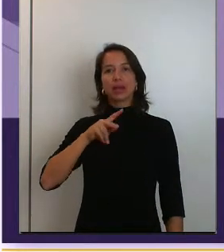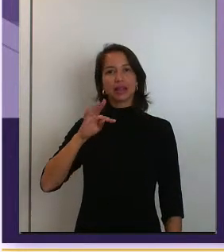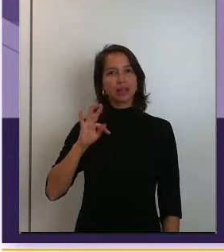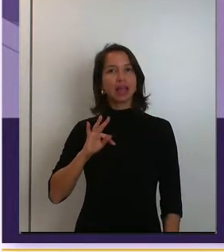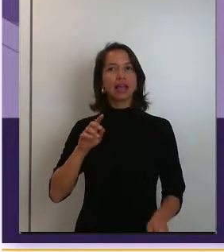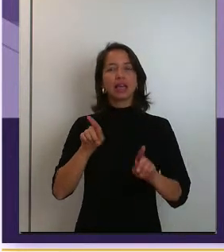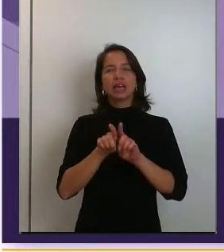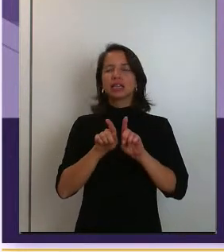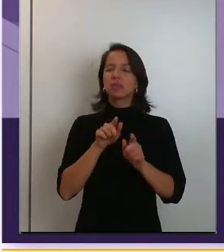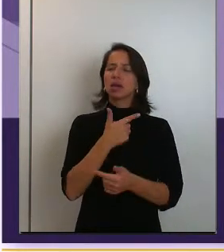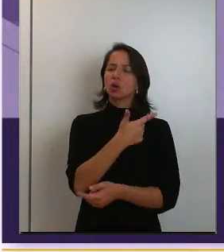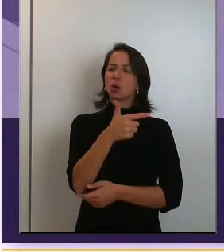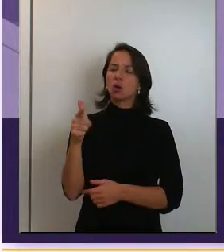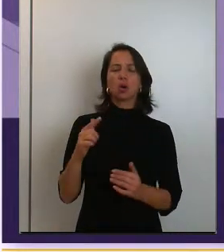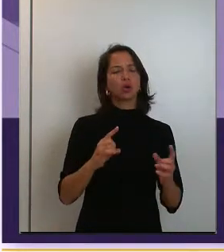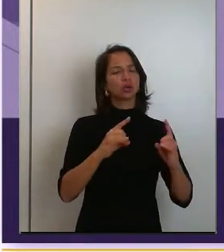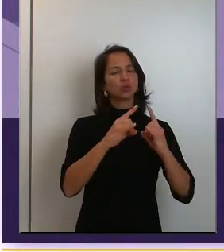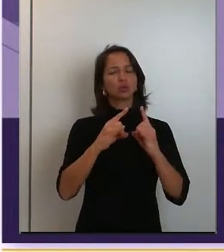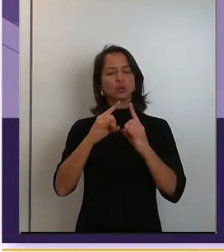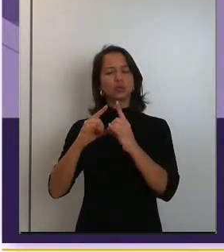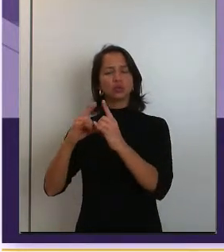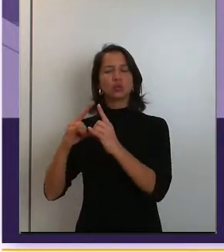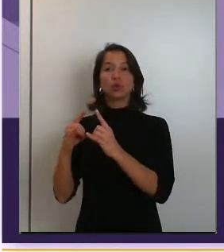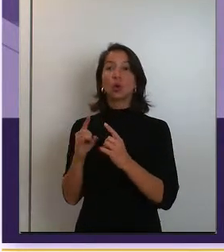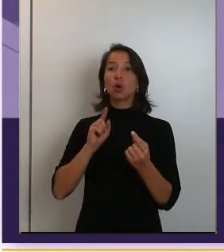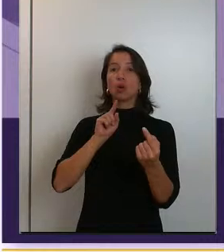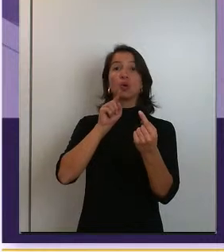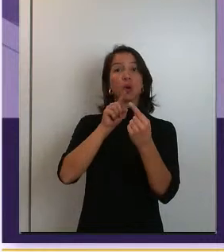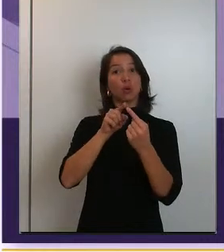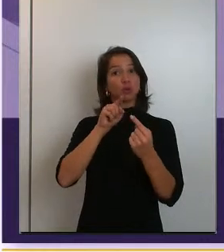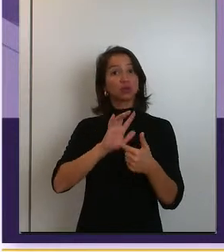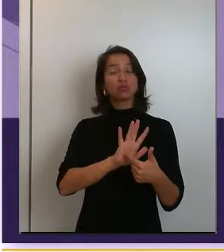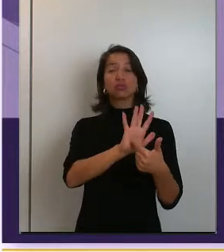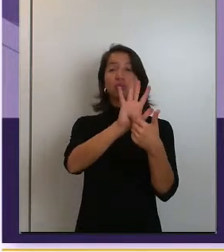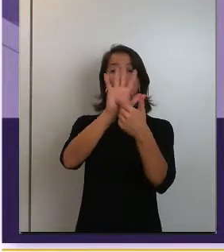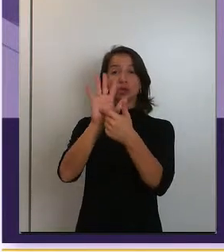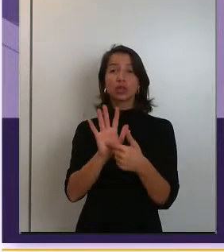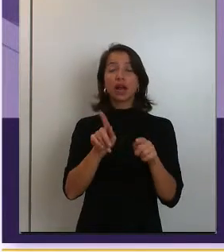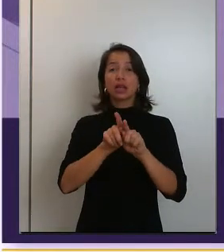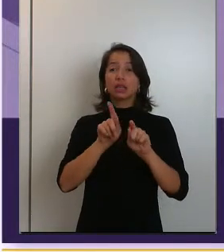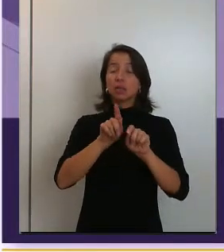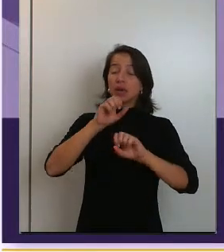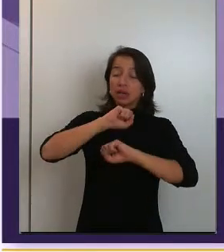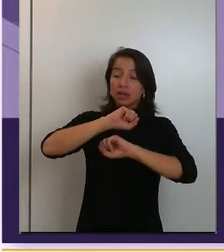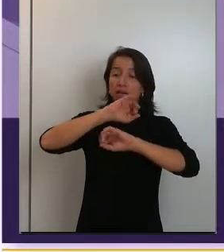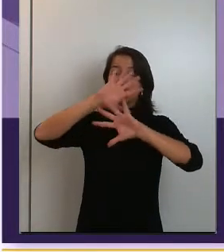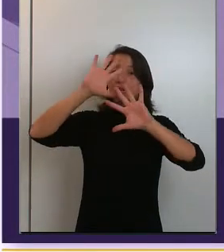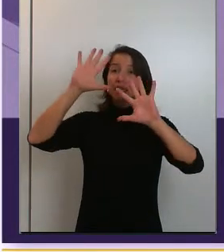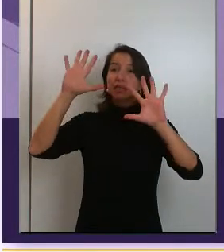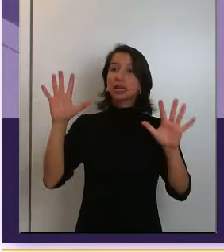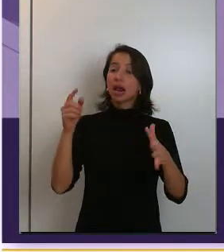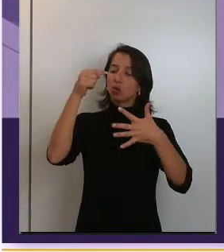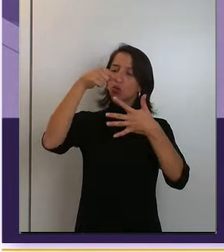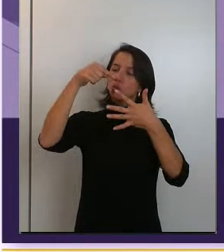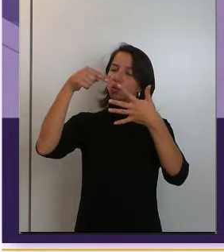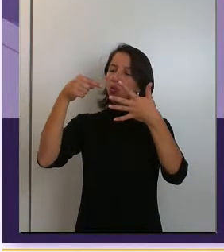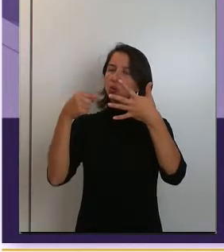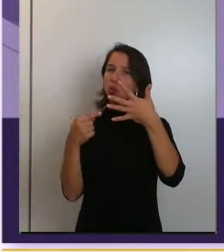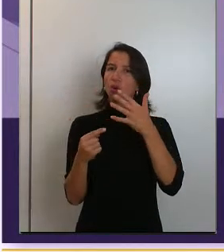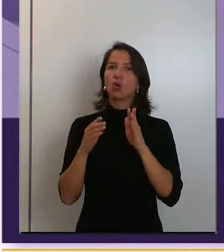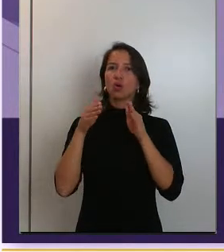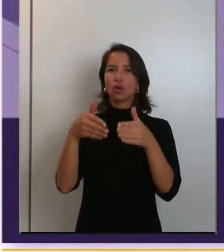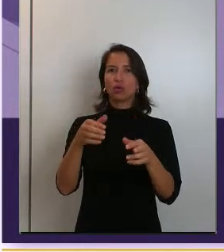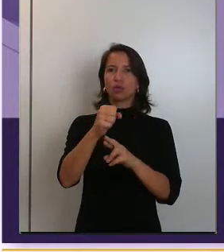apresentar esclarecimentos e informações para a sociedade civil. Existe também um grupo do eixo de pesquisas, né, um eixo relacionado